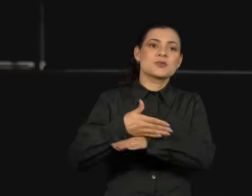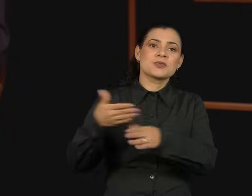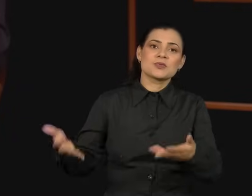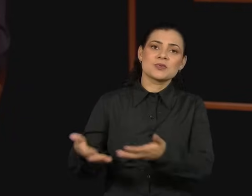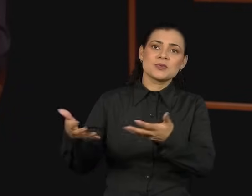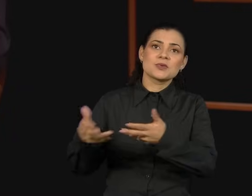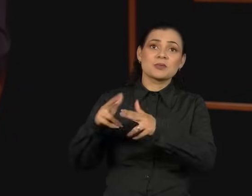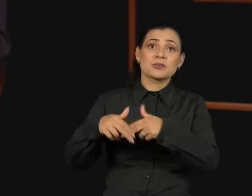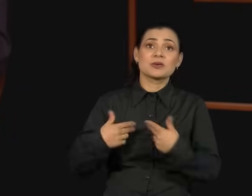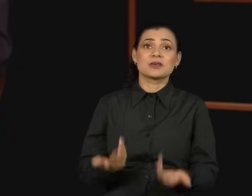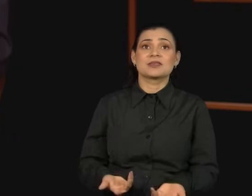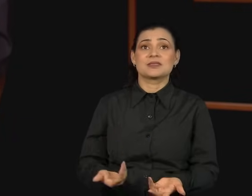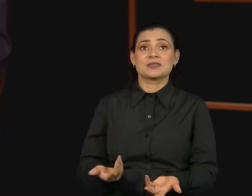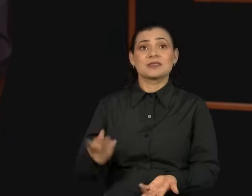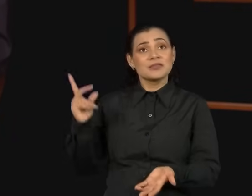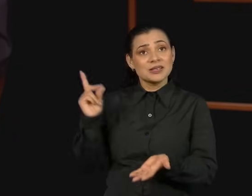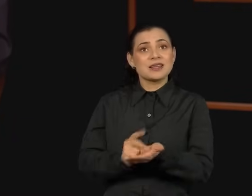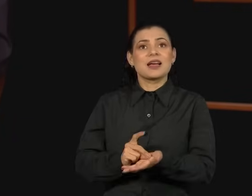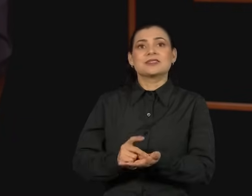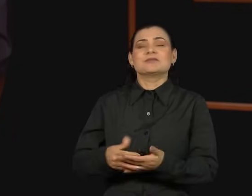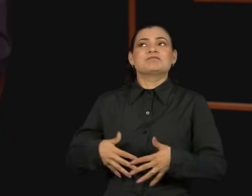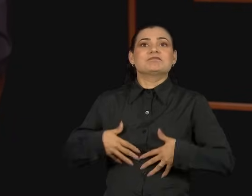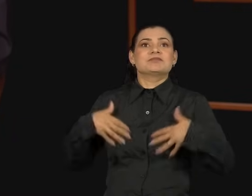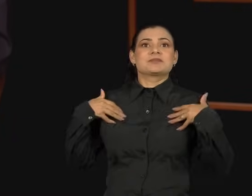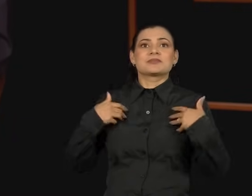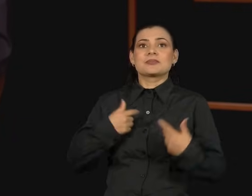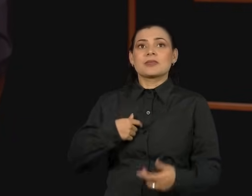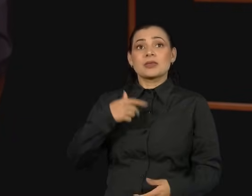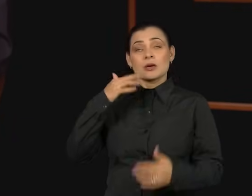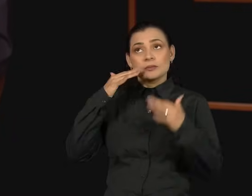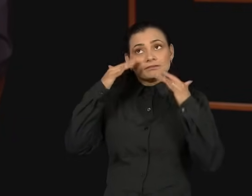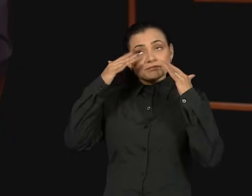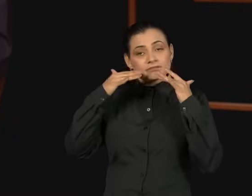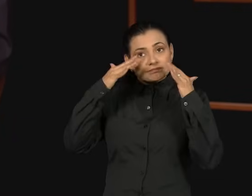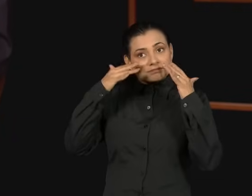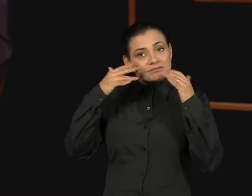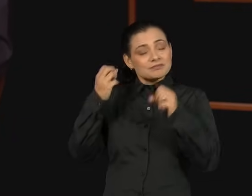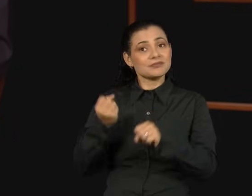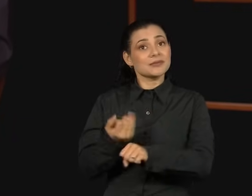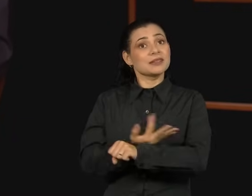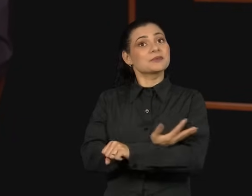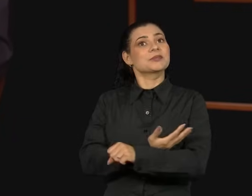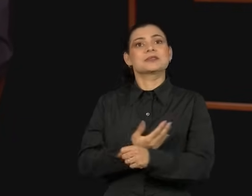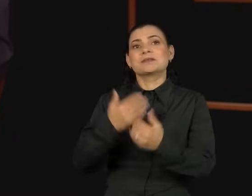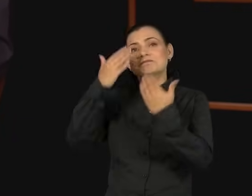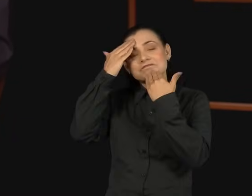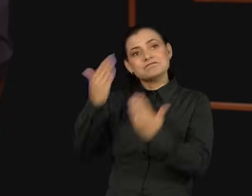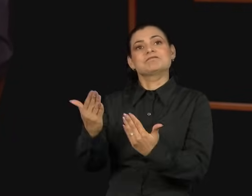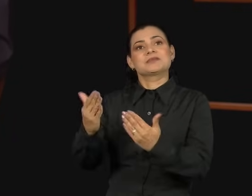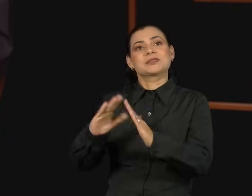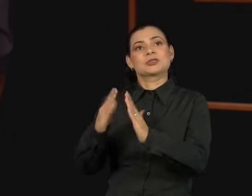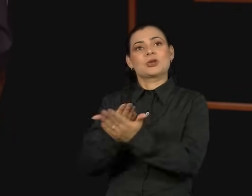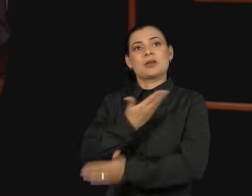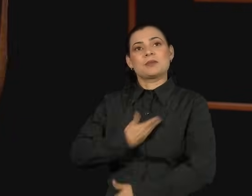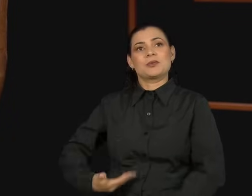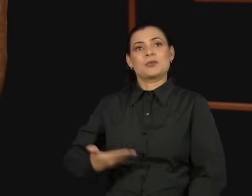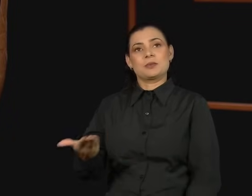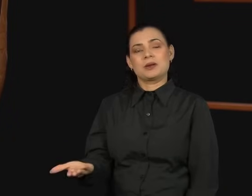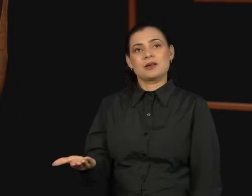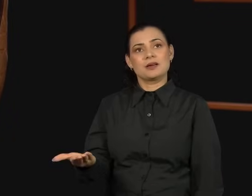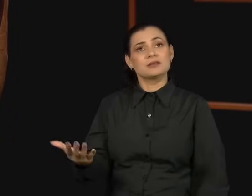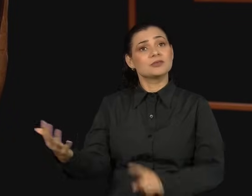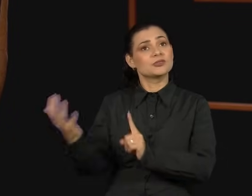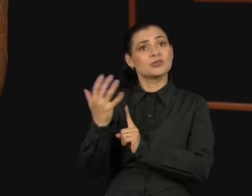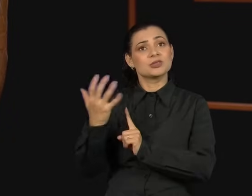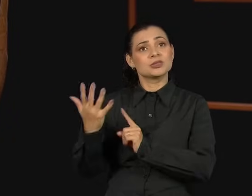aqui, ó, eu não falo uma vez sobre isso sem embargar a voz, né? E saber o quanto